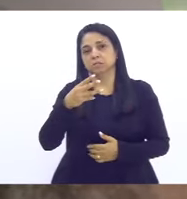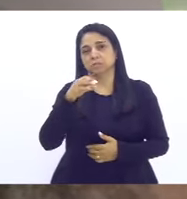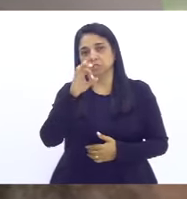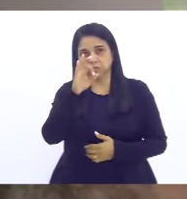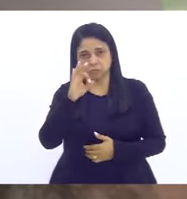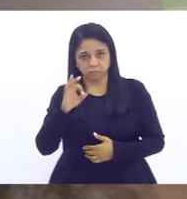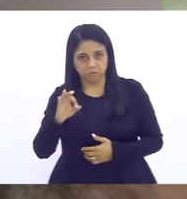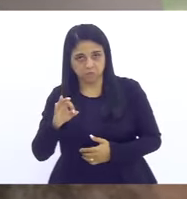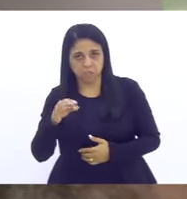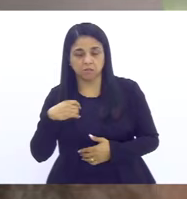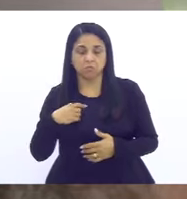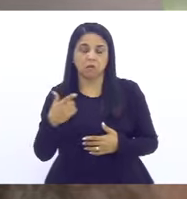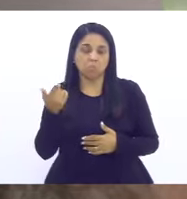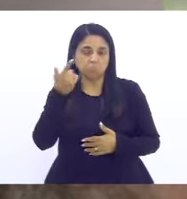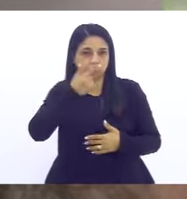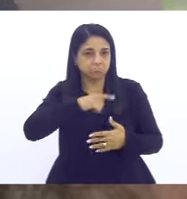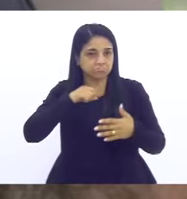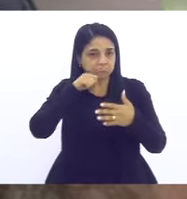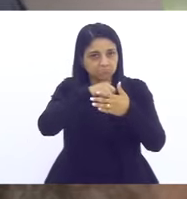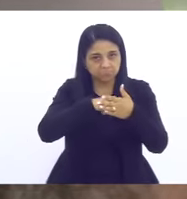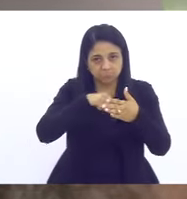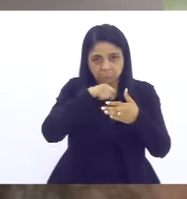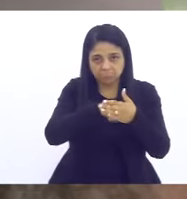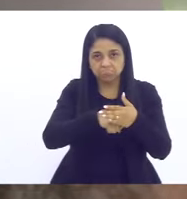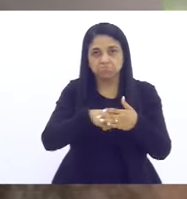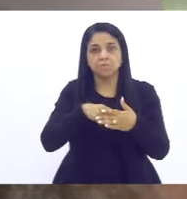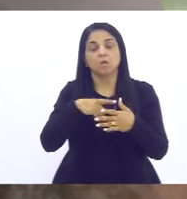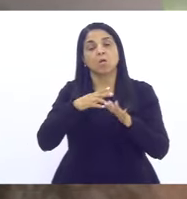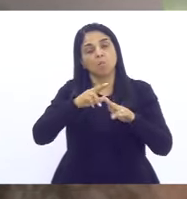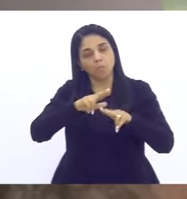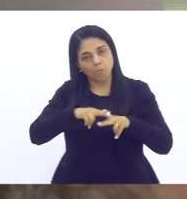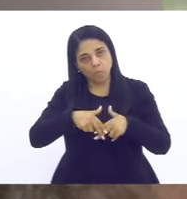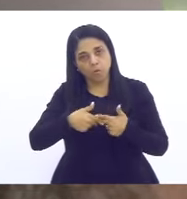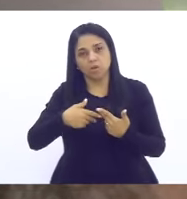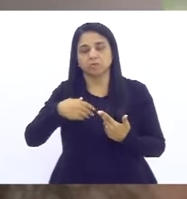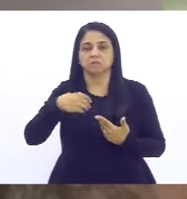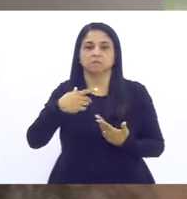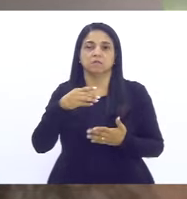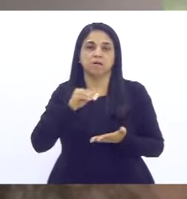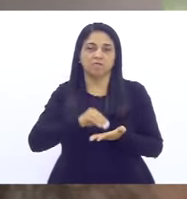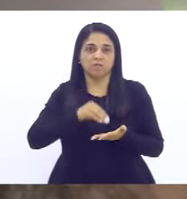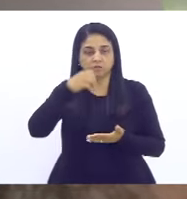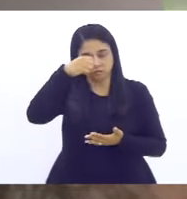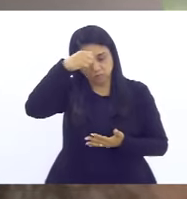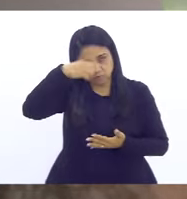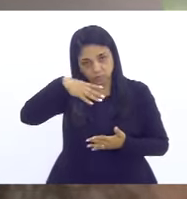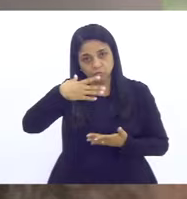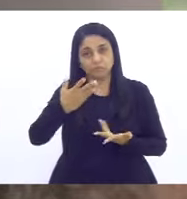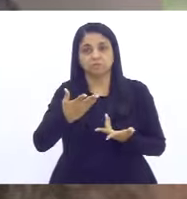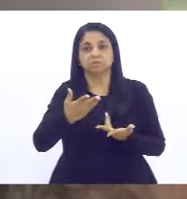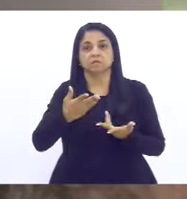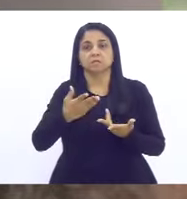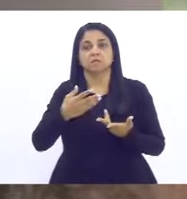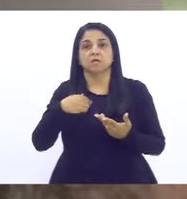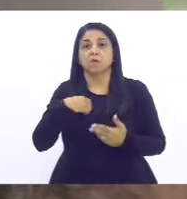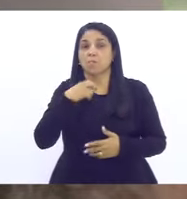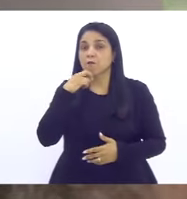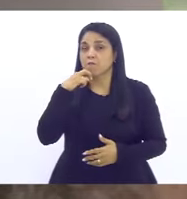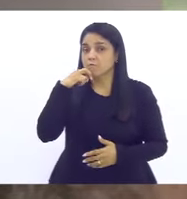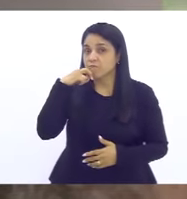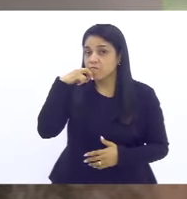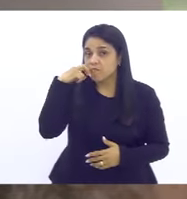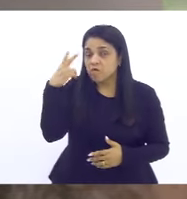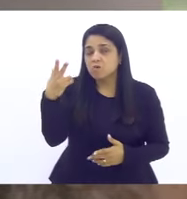que a gente conseguiu conquistar por conta dos maus serviços prestados. Então, aqui, a minha lamentação, a minha vergonha de não ter